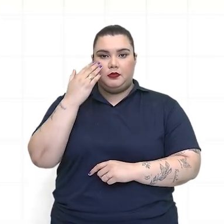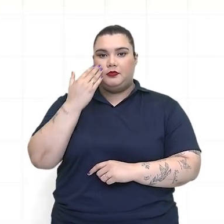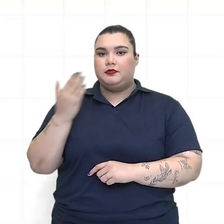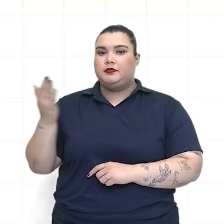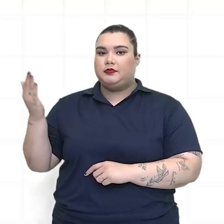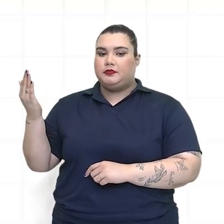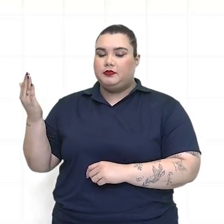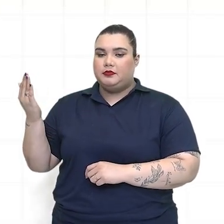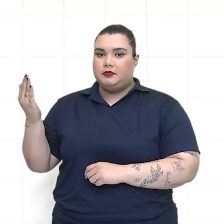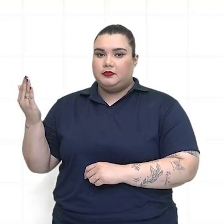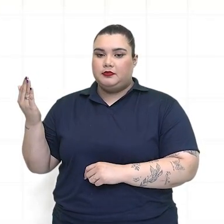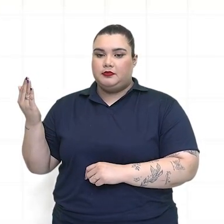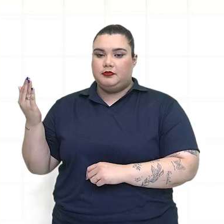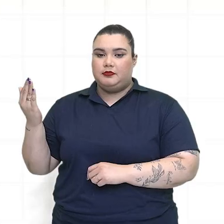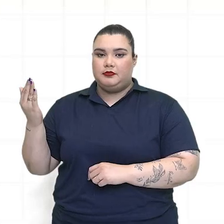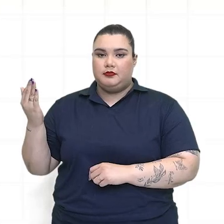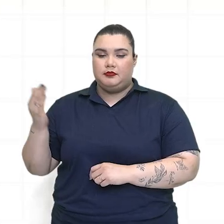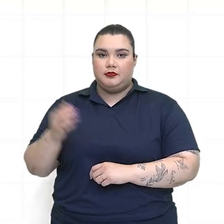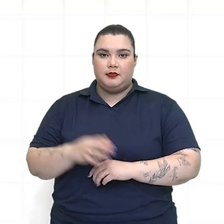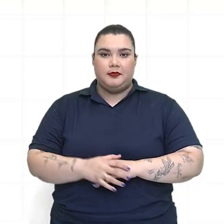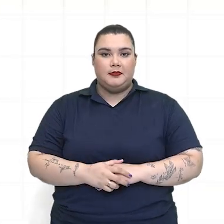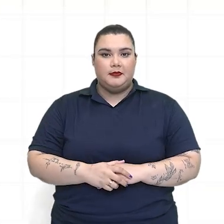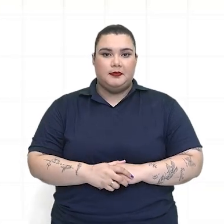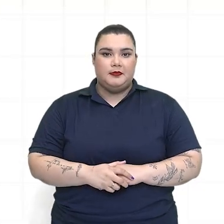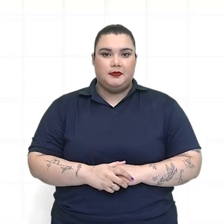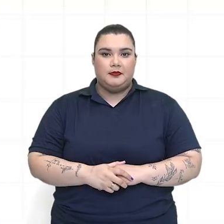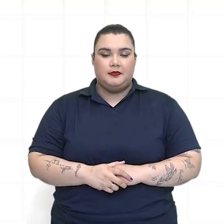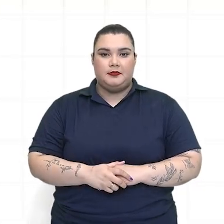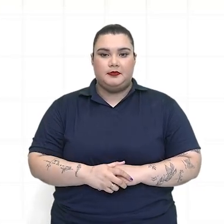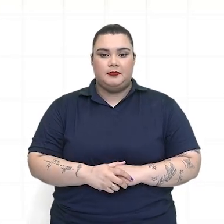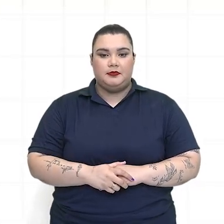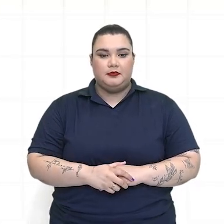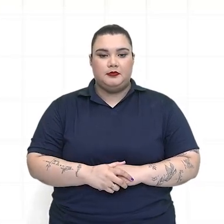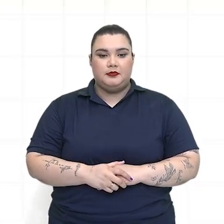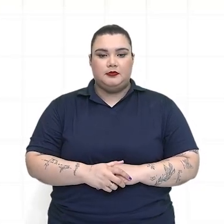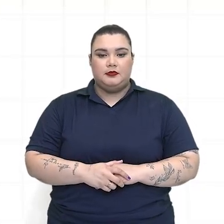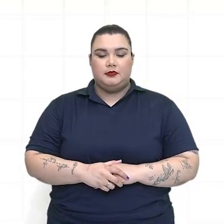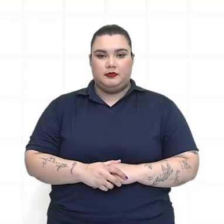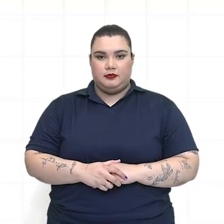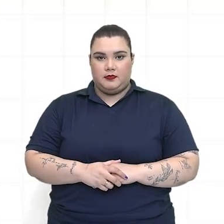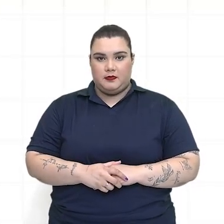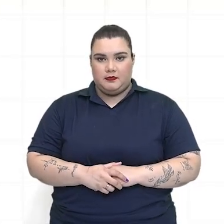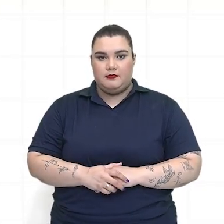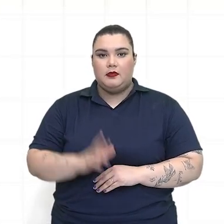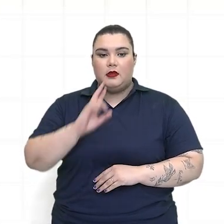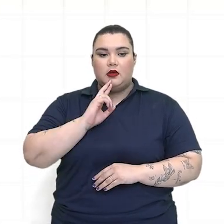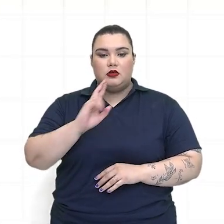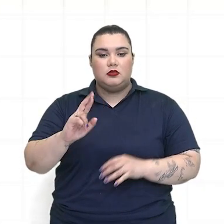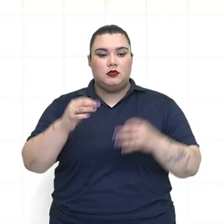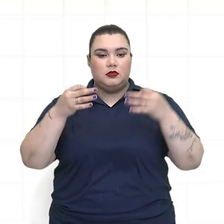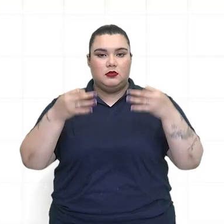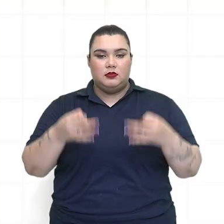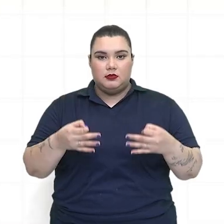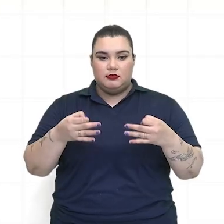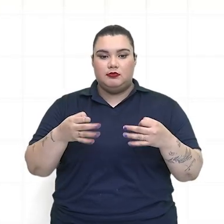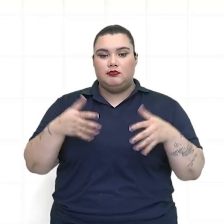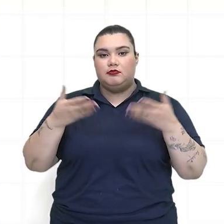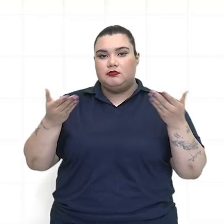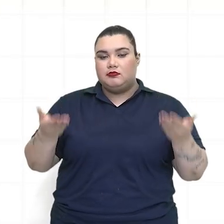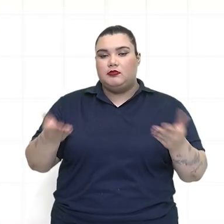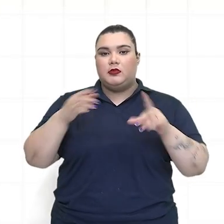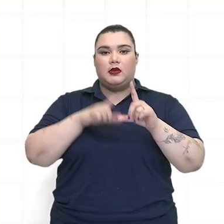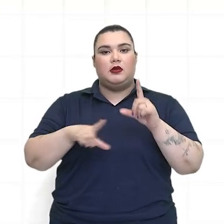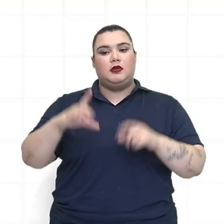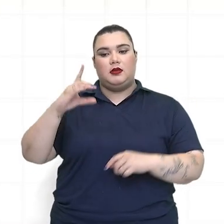a frente e os fundos do terreno, da fazenda, que dá 3.000. 5.000 mais 3.000, 8.000. Ou seja, a